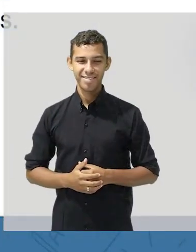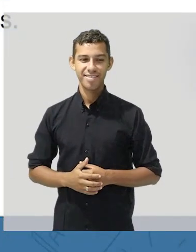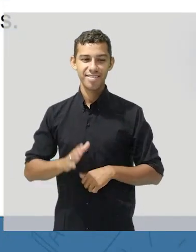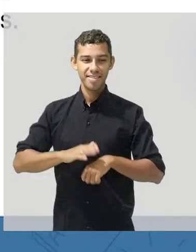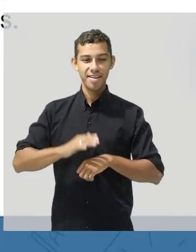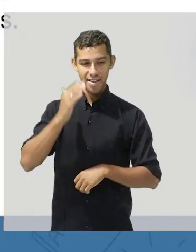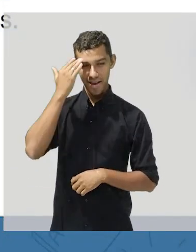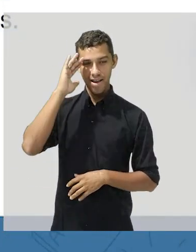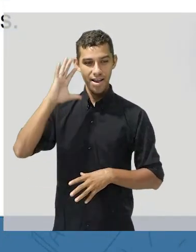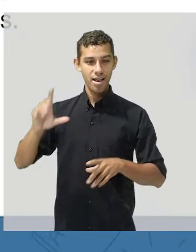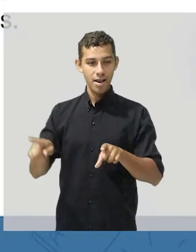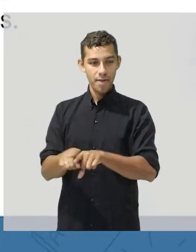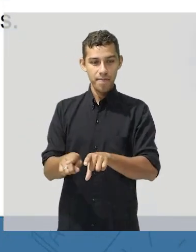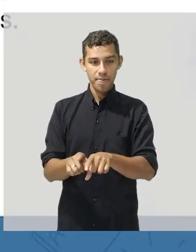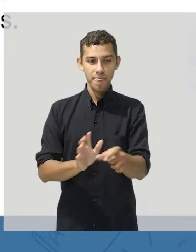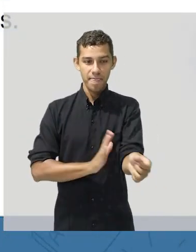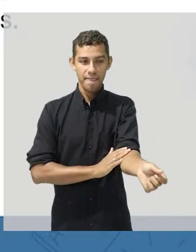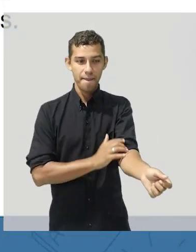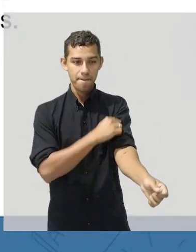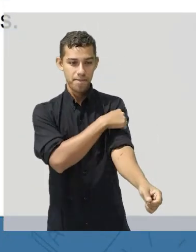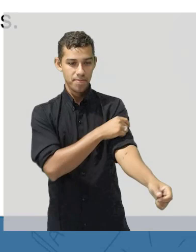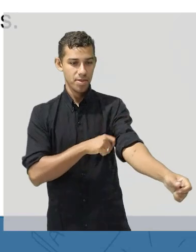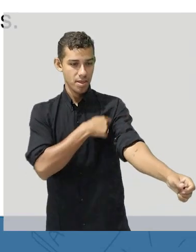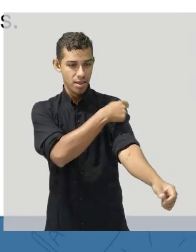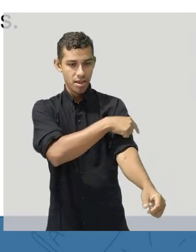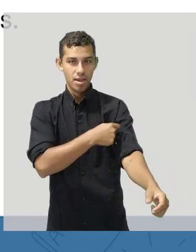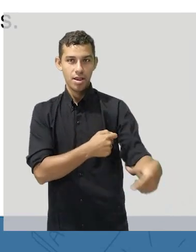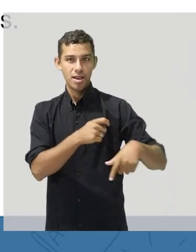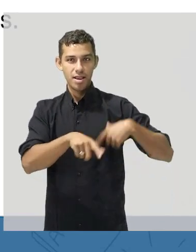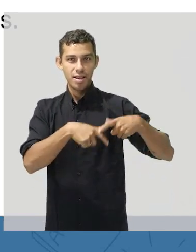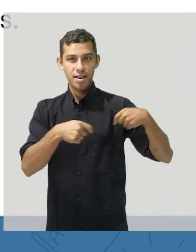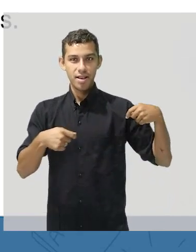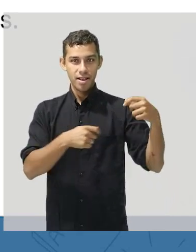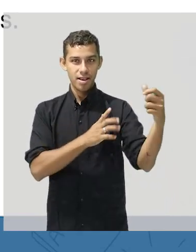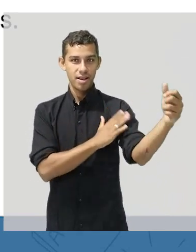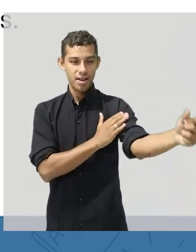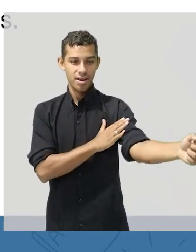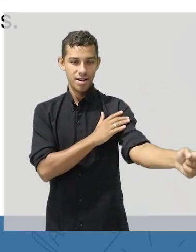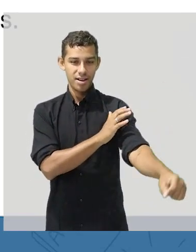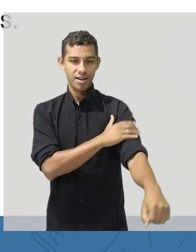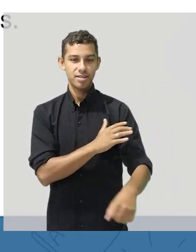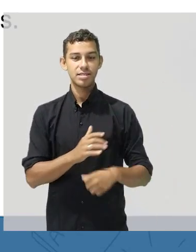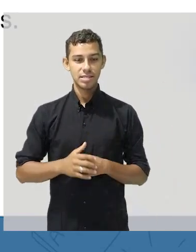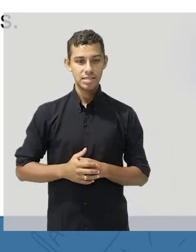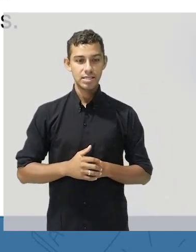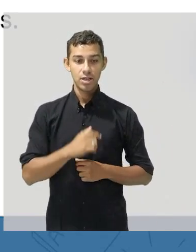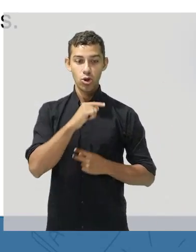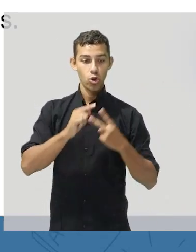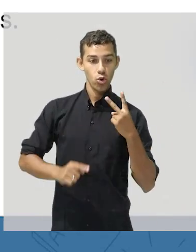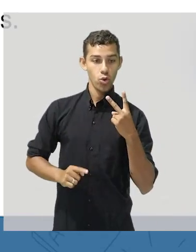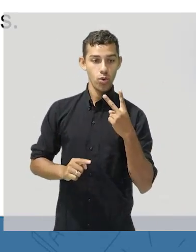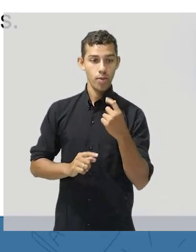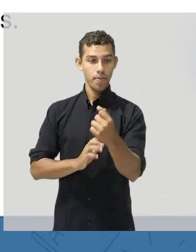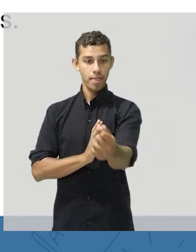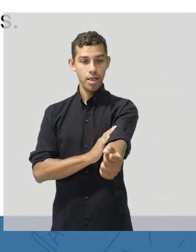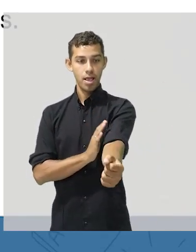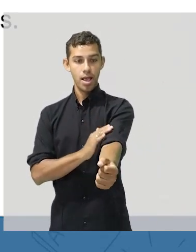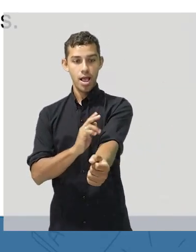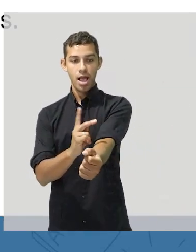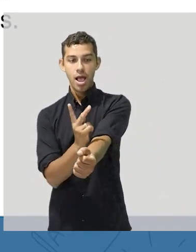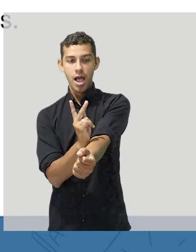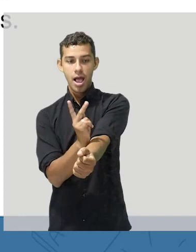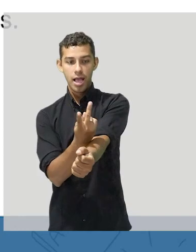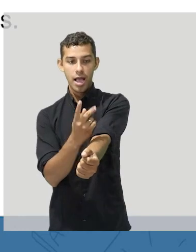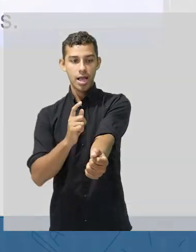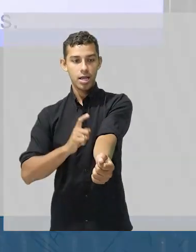colocou um torniquete, deixou os vasos sanguíneos incharem, né? Aí aqui nós temos dois pontos, o ponto H e o ponto